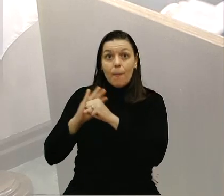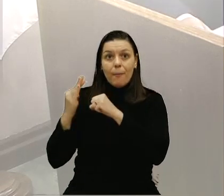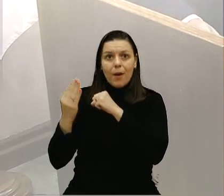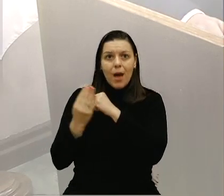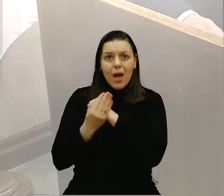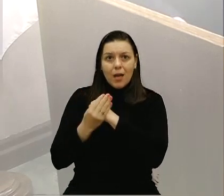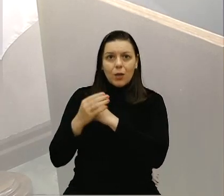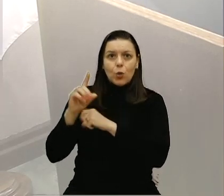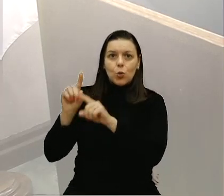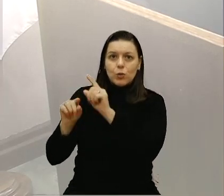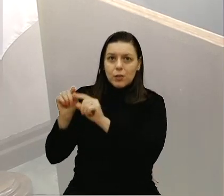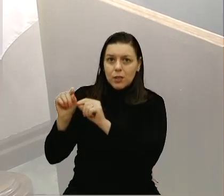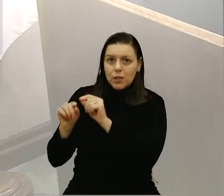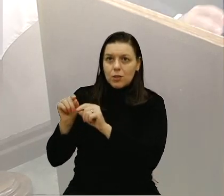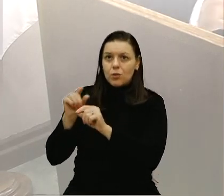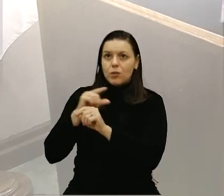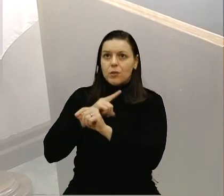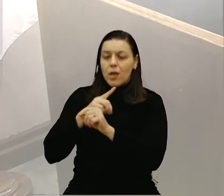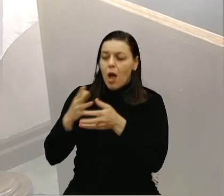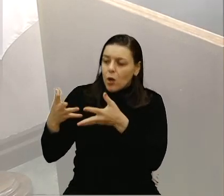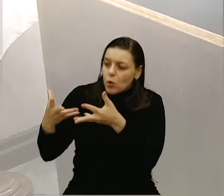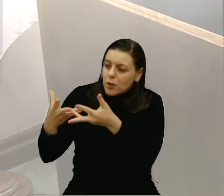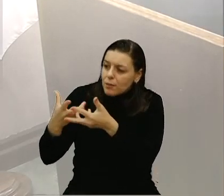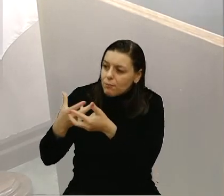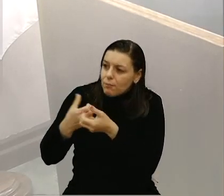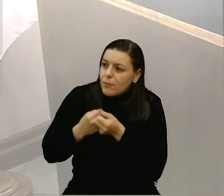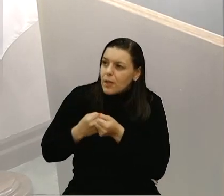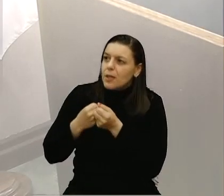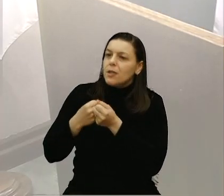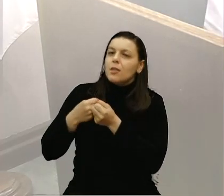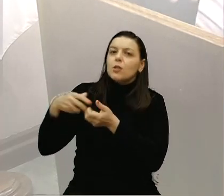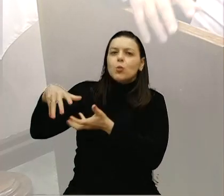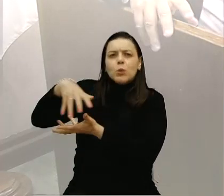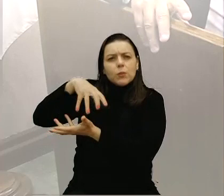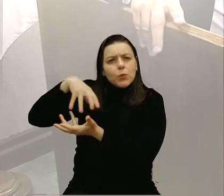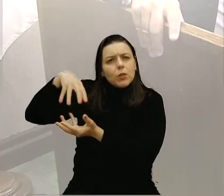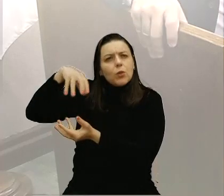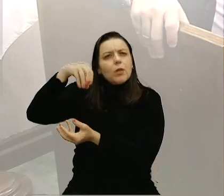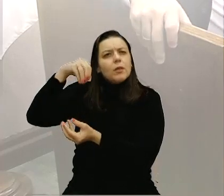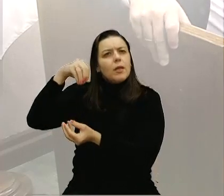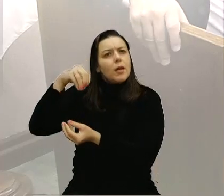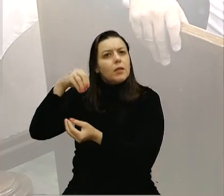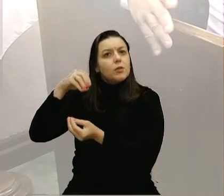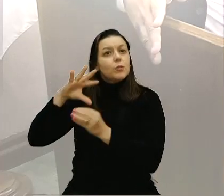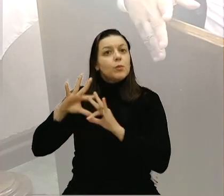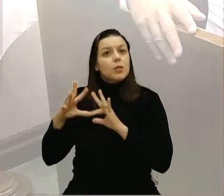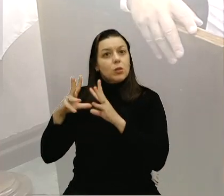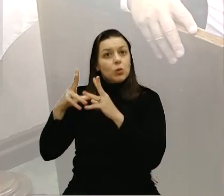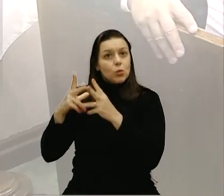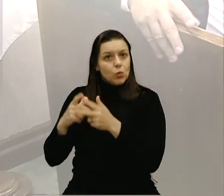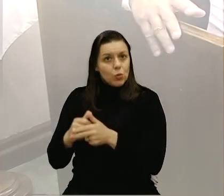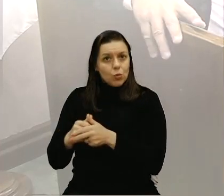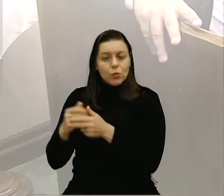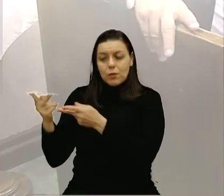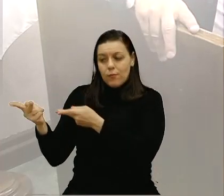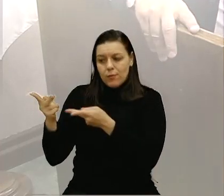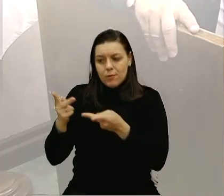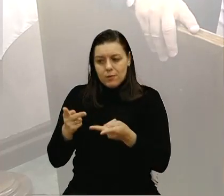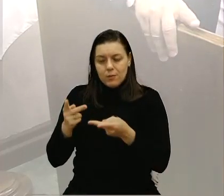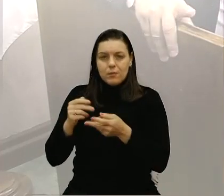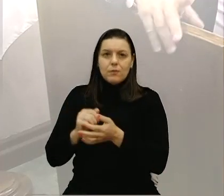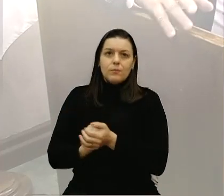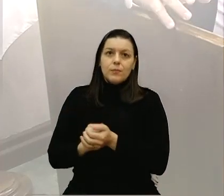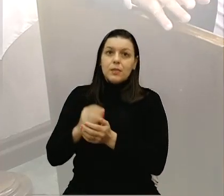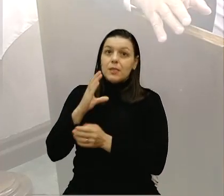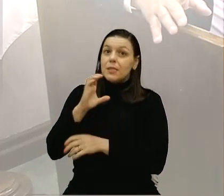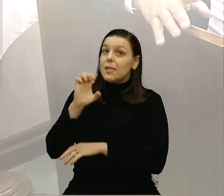Cruzeiro, é um lugar de acolhimento e espiritualidade para todos os que visitam. Cecília é